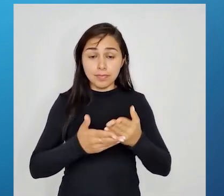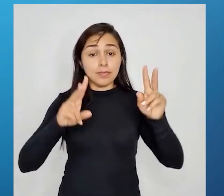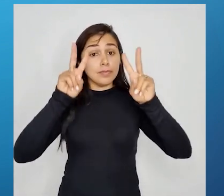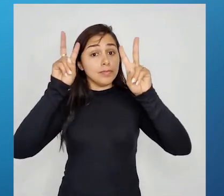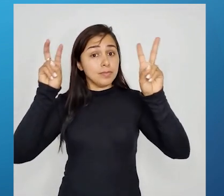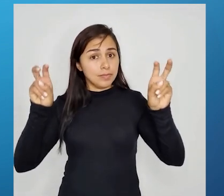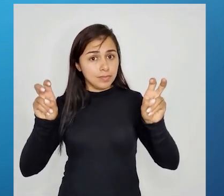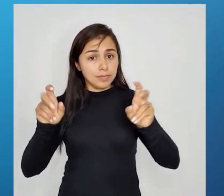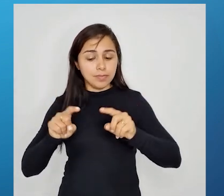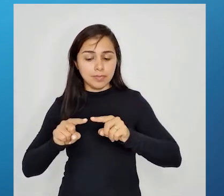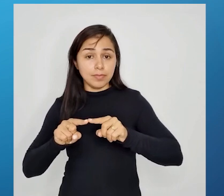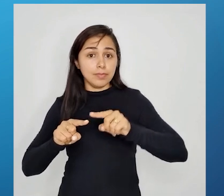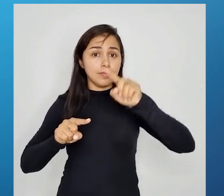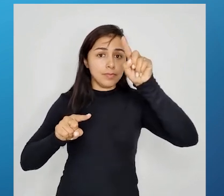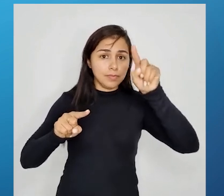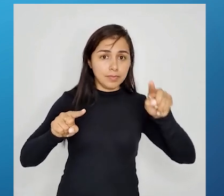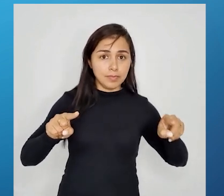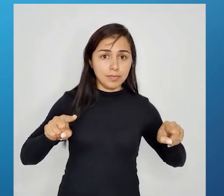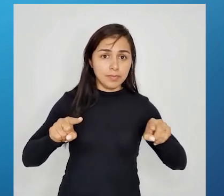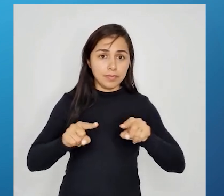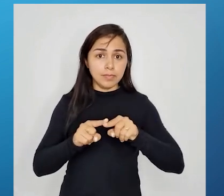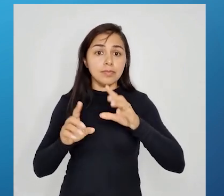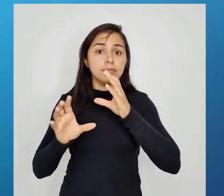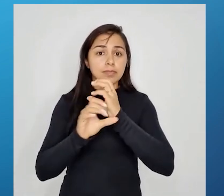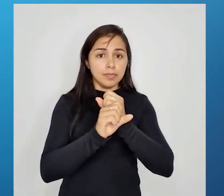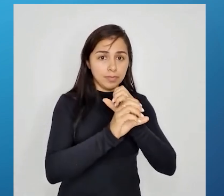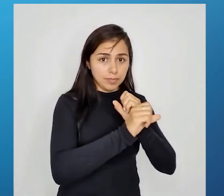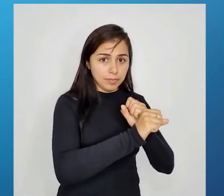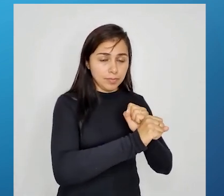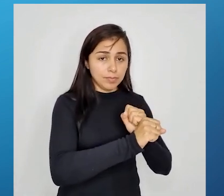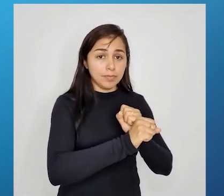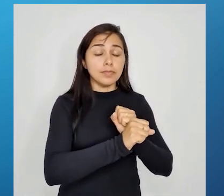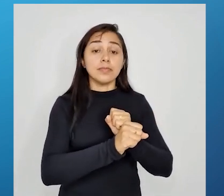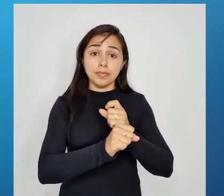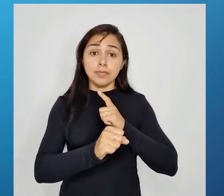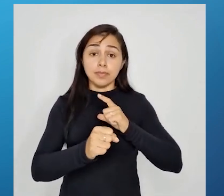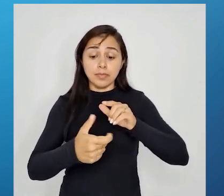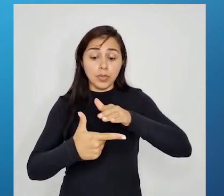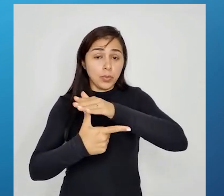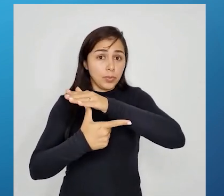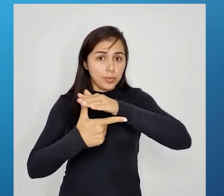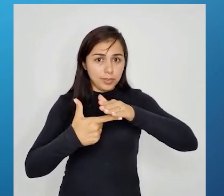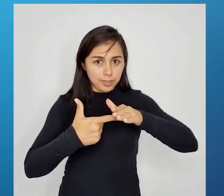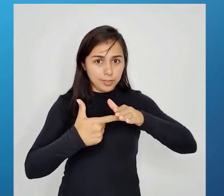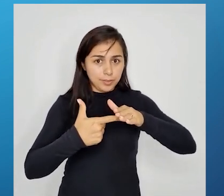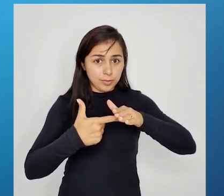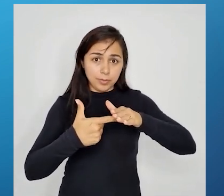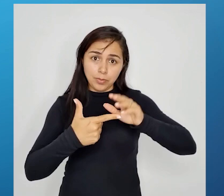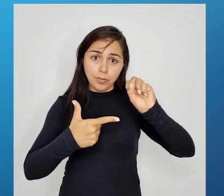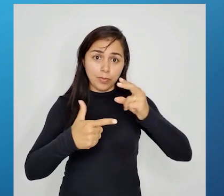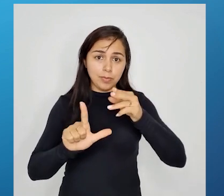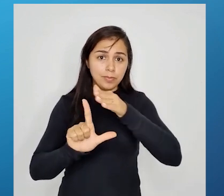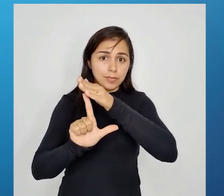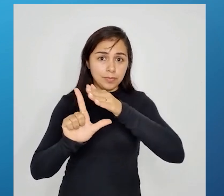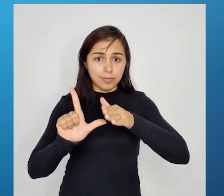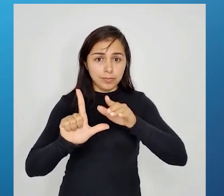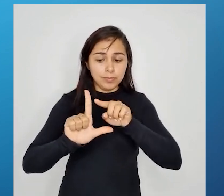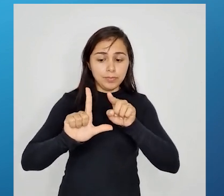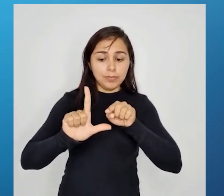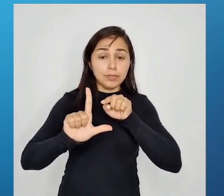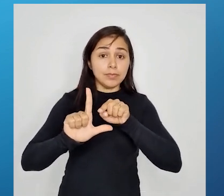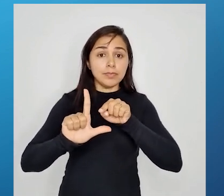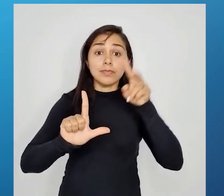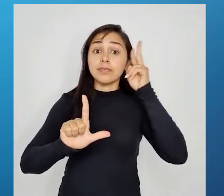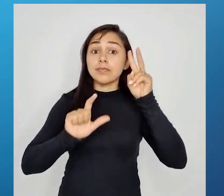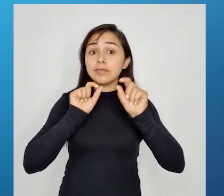trigonometria. Então olha só, ao falarmos sobre triângulos e retângulos, a primeira propriedade que vem à cabeça certamente